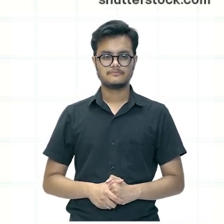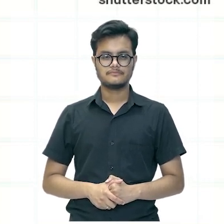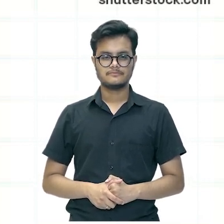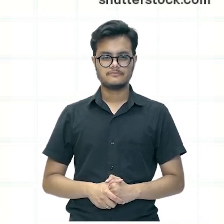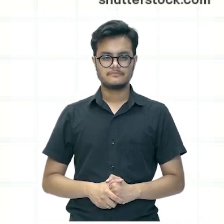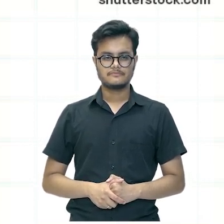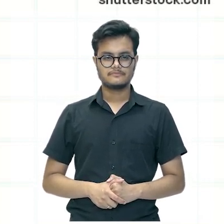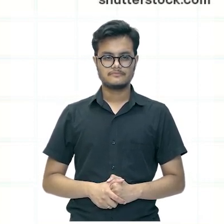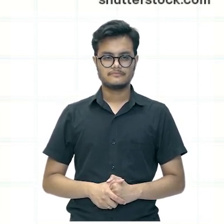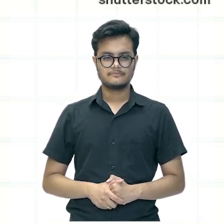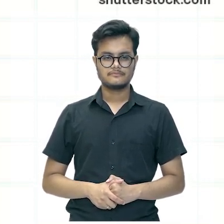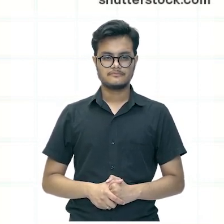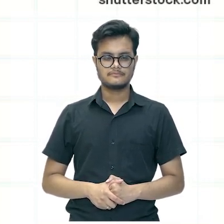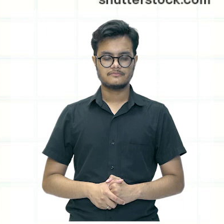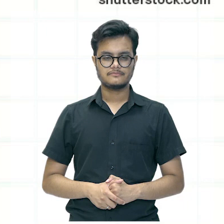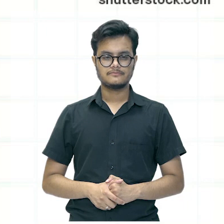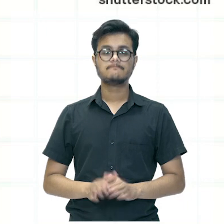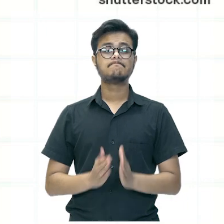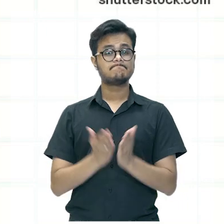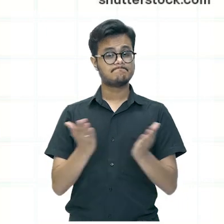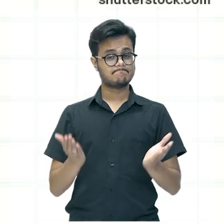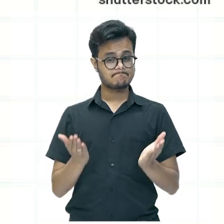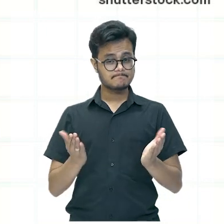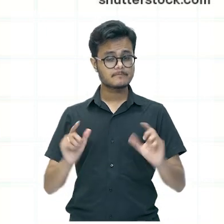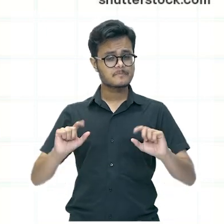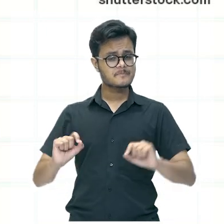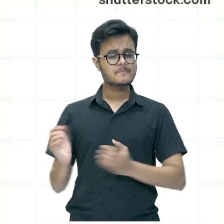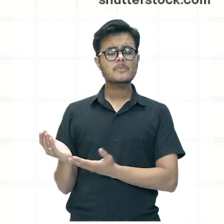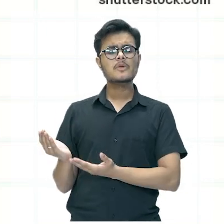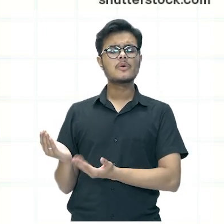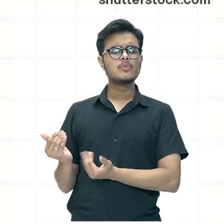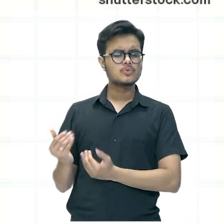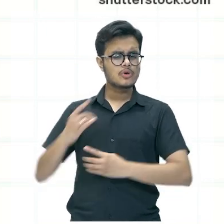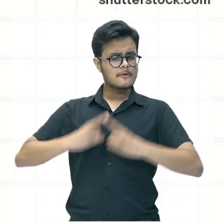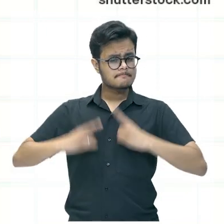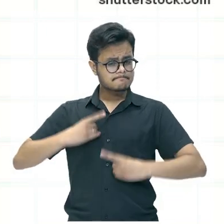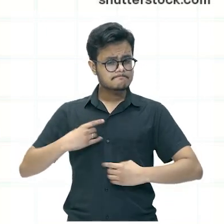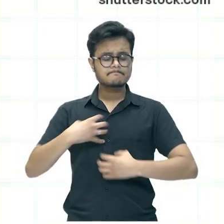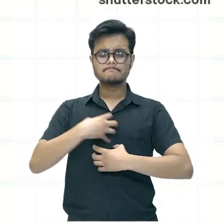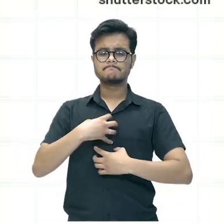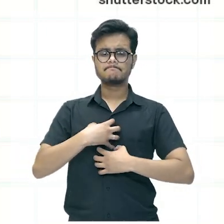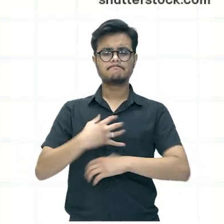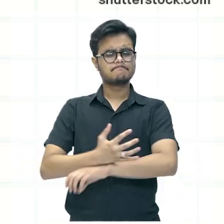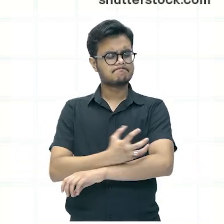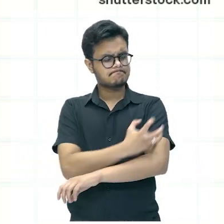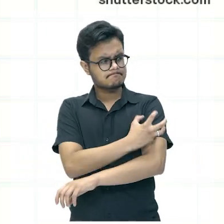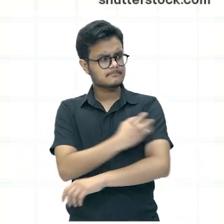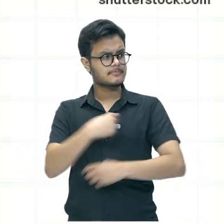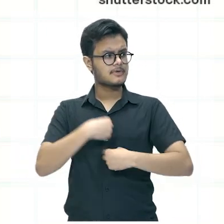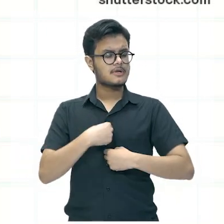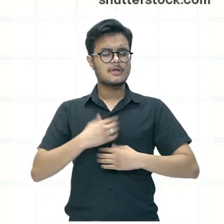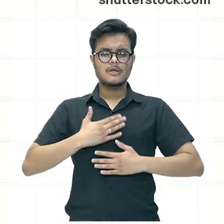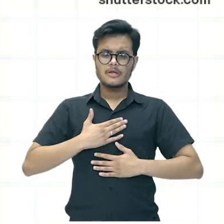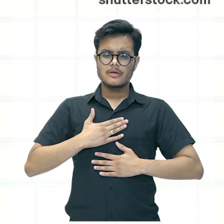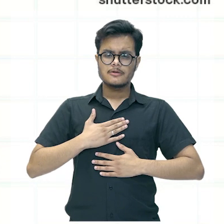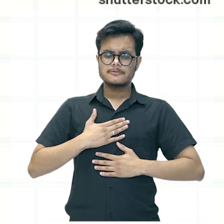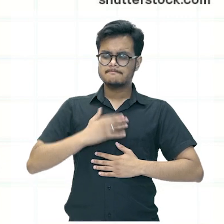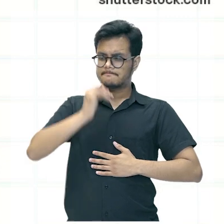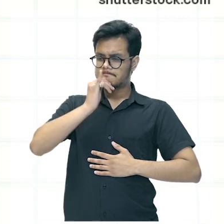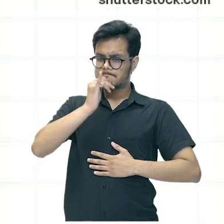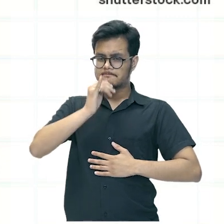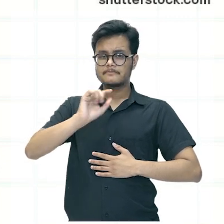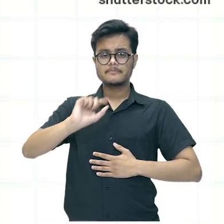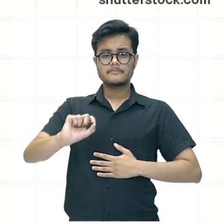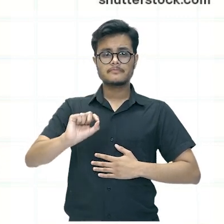for most teens, para a maioria dos adolescentes, a depressão, né, os sintomas da depressão, elas aliviam, né, ou